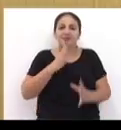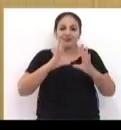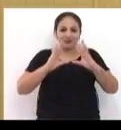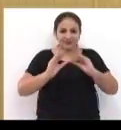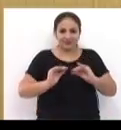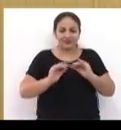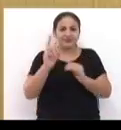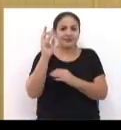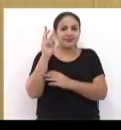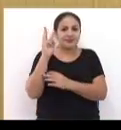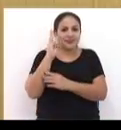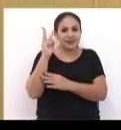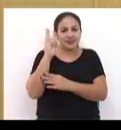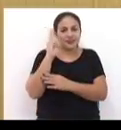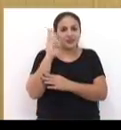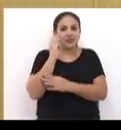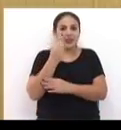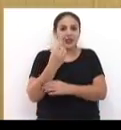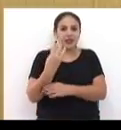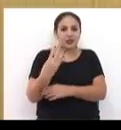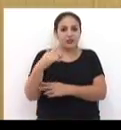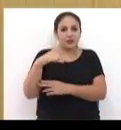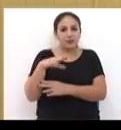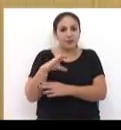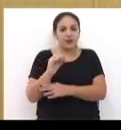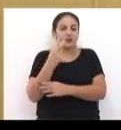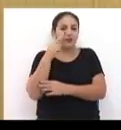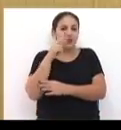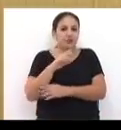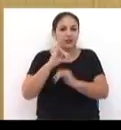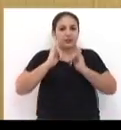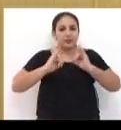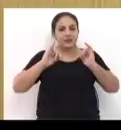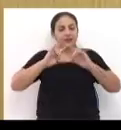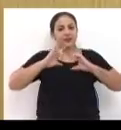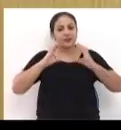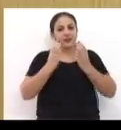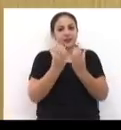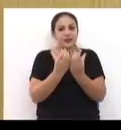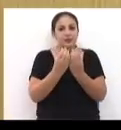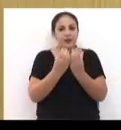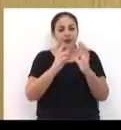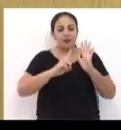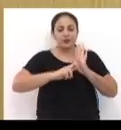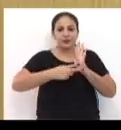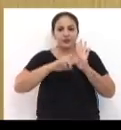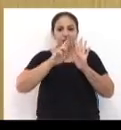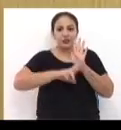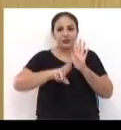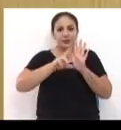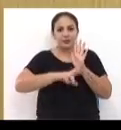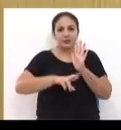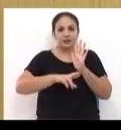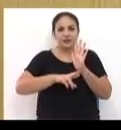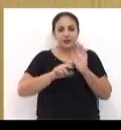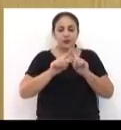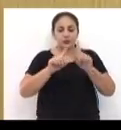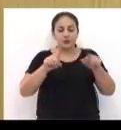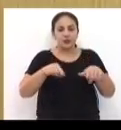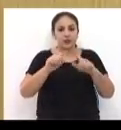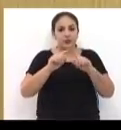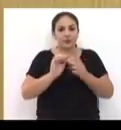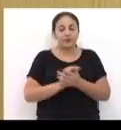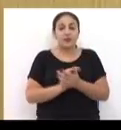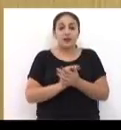Boa noite, terça-feira, 14 de março, e você vai ver no Jornal da Câmara que os sindicatos que representam o funcionalismo